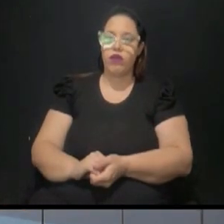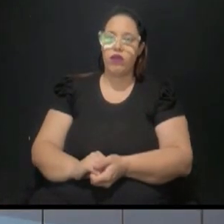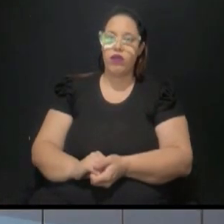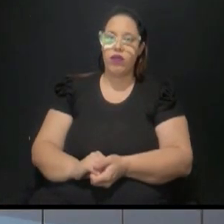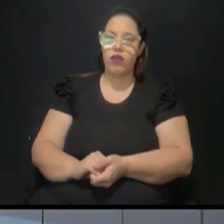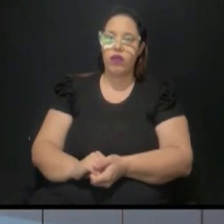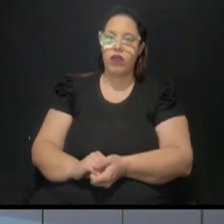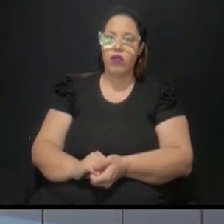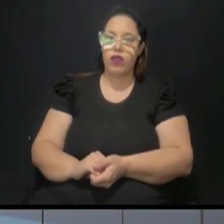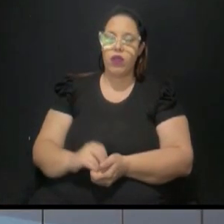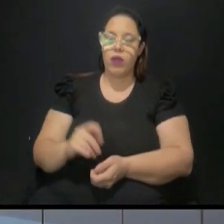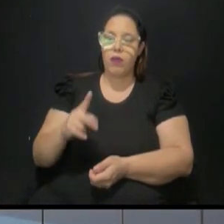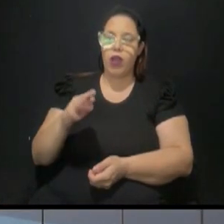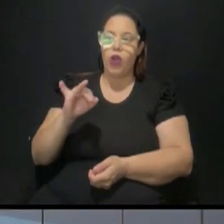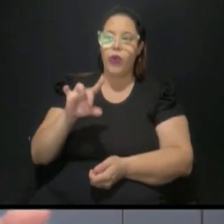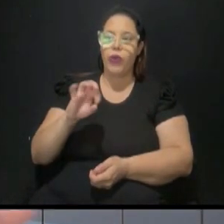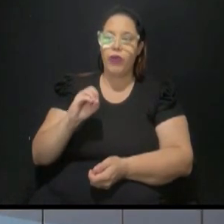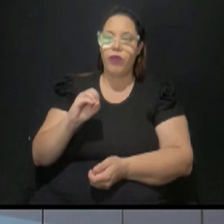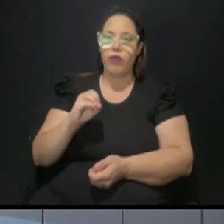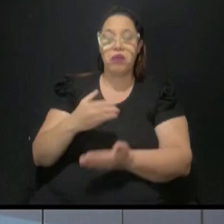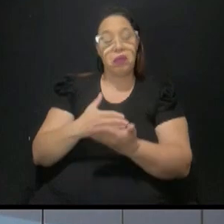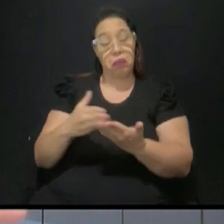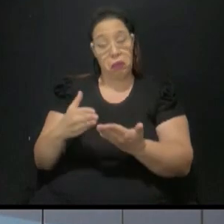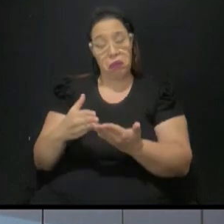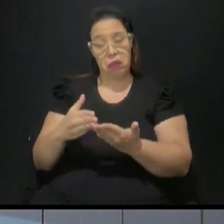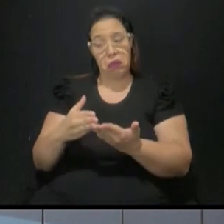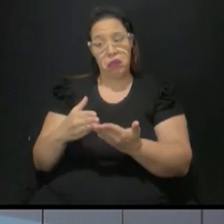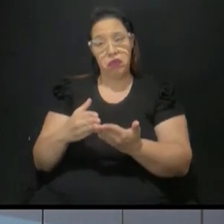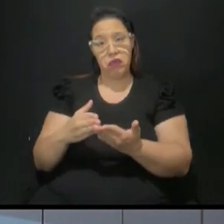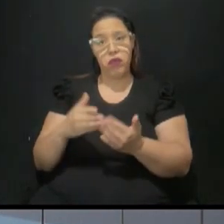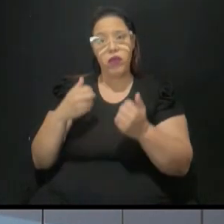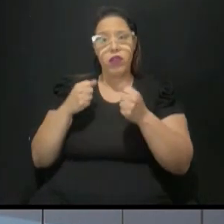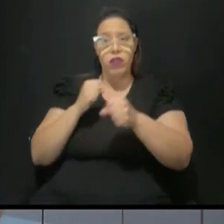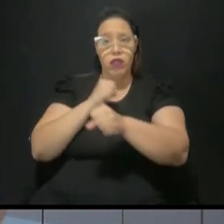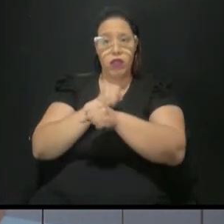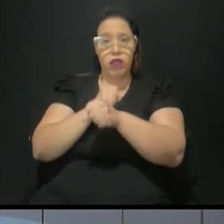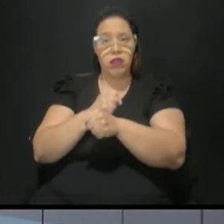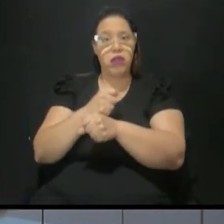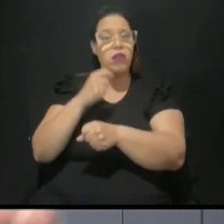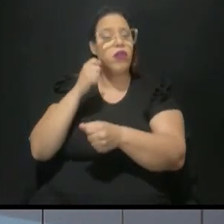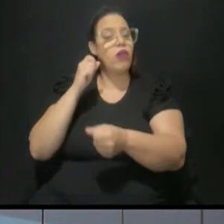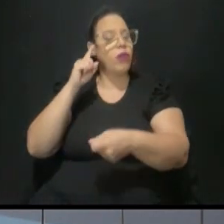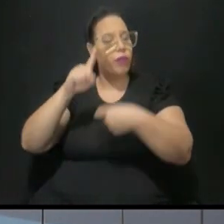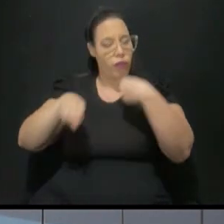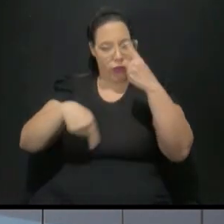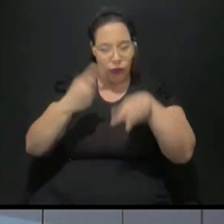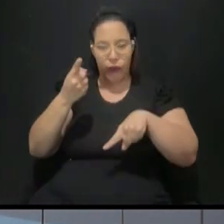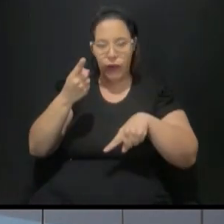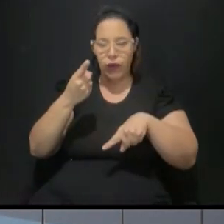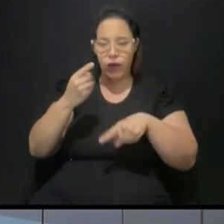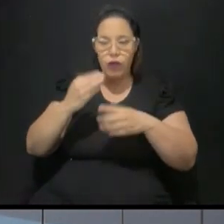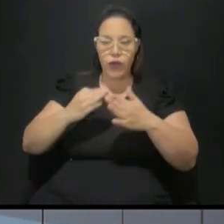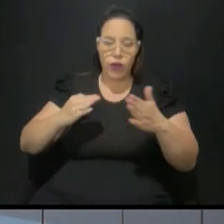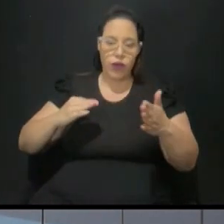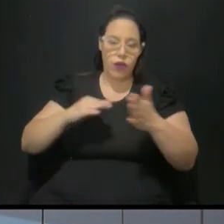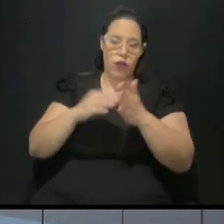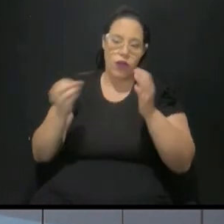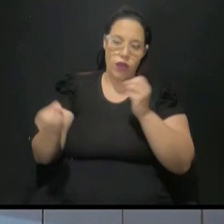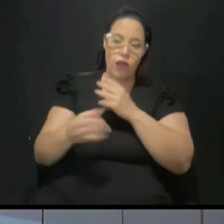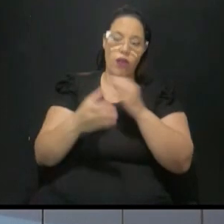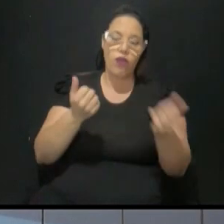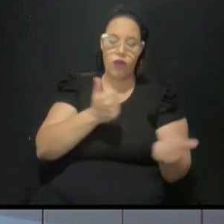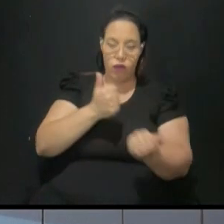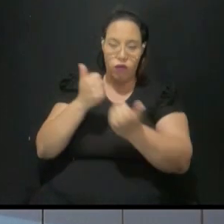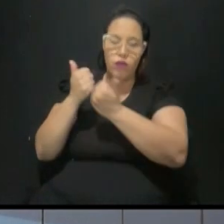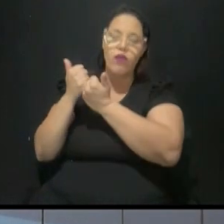fase inicial. E a gente espera, obviamente, ter sucesso suficientemente para poder agregar novos apoiadores e dar